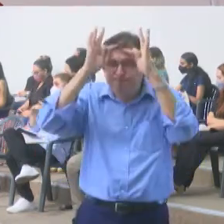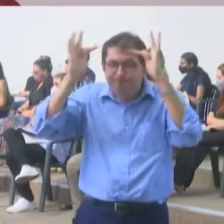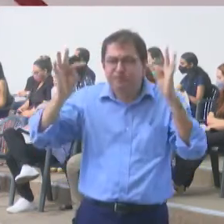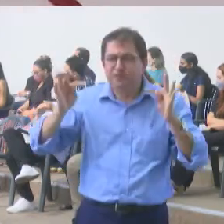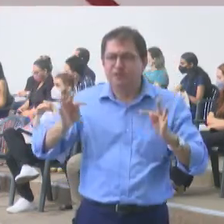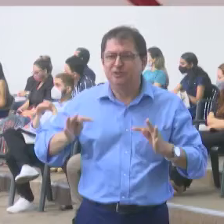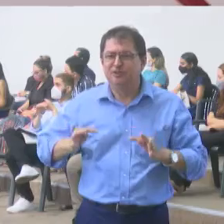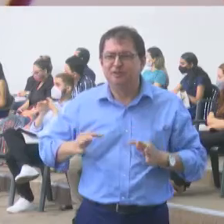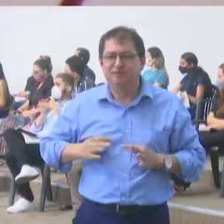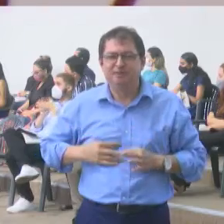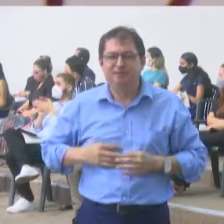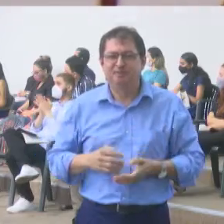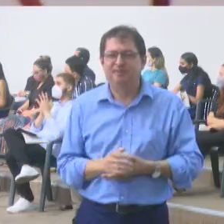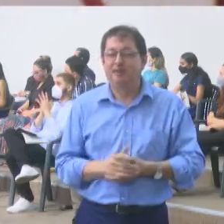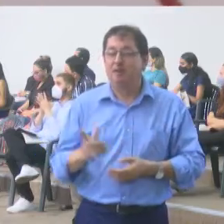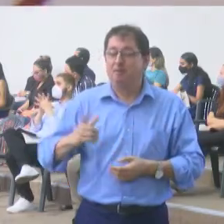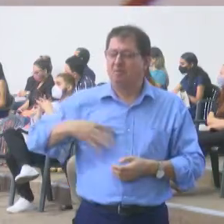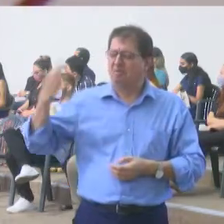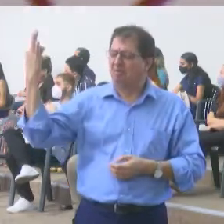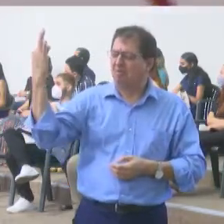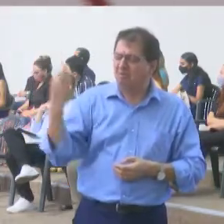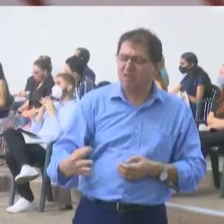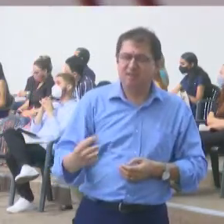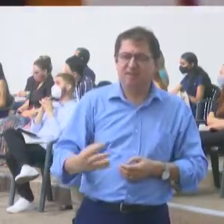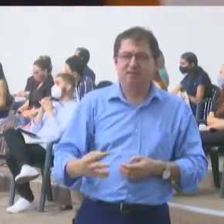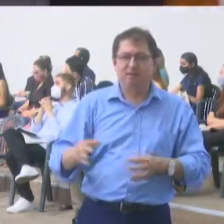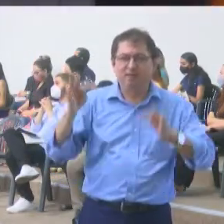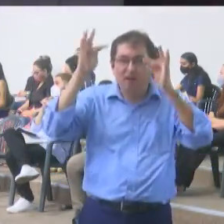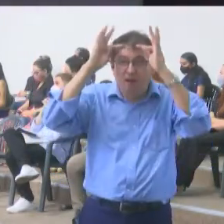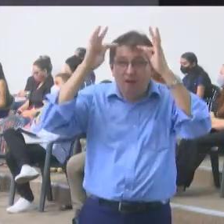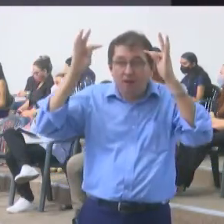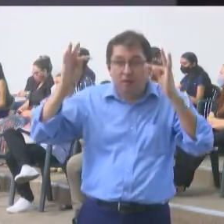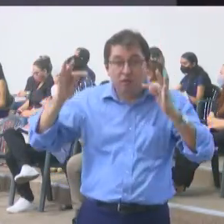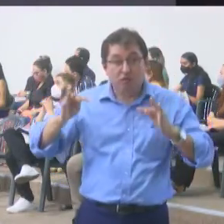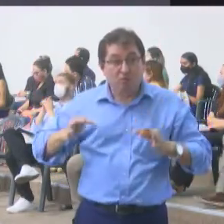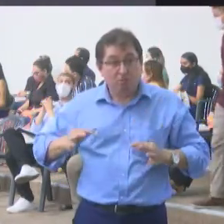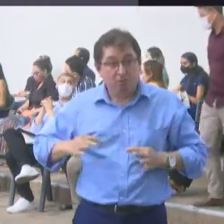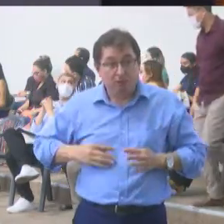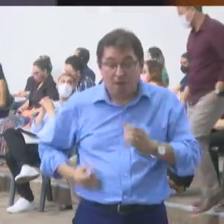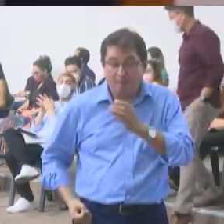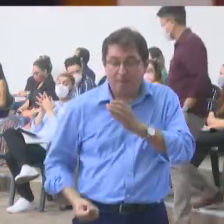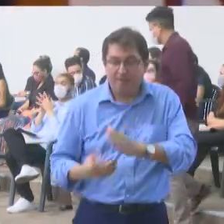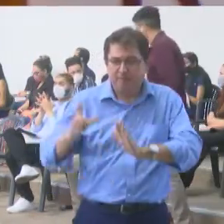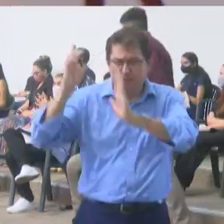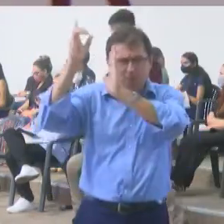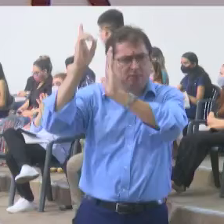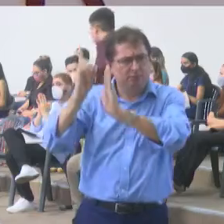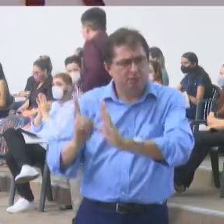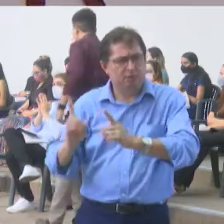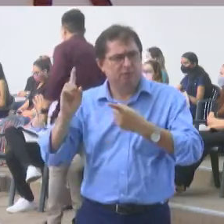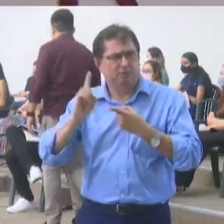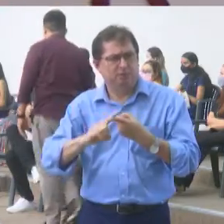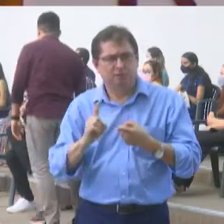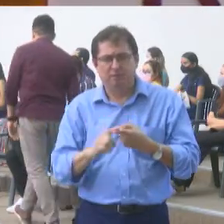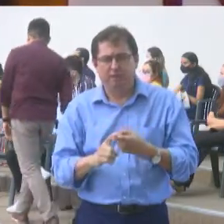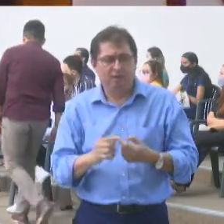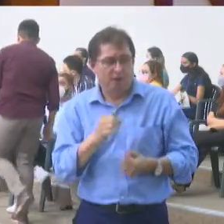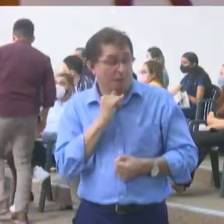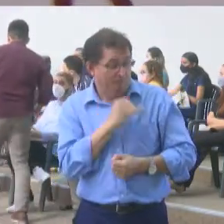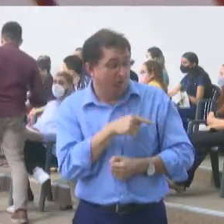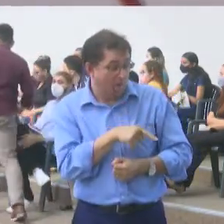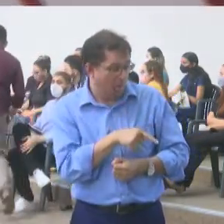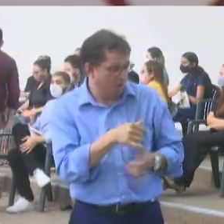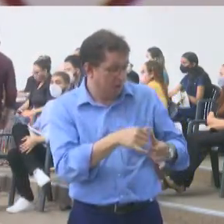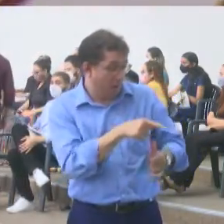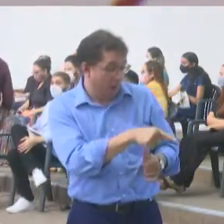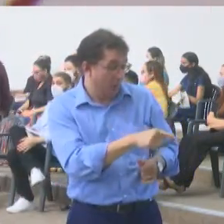separar, vou largar a família, a testemunha aparecia perante Deus, é desse jeito. E ela dizia assim: não, eu estava lá no dia do casamento, eu estava lá quando